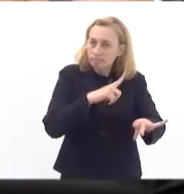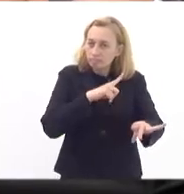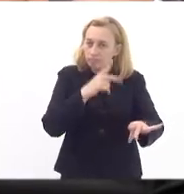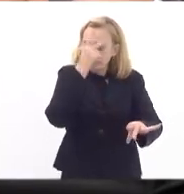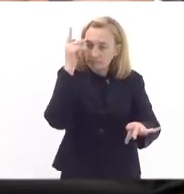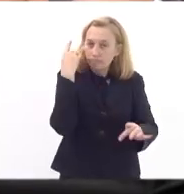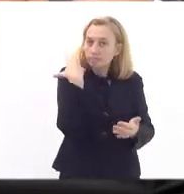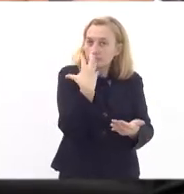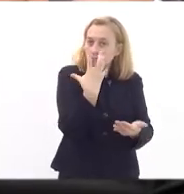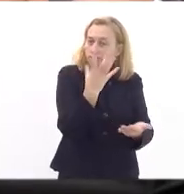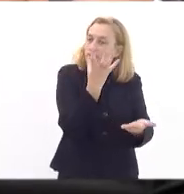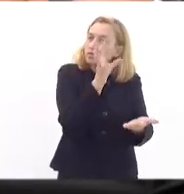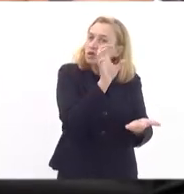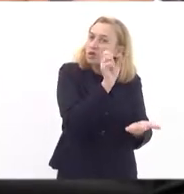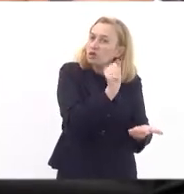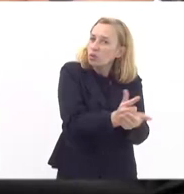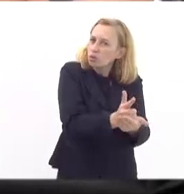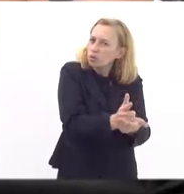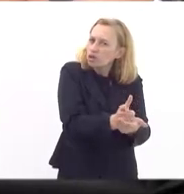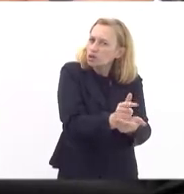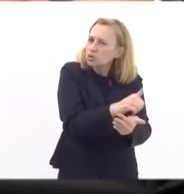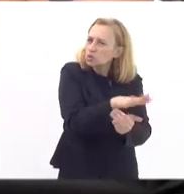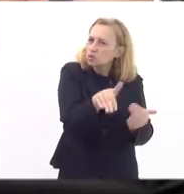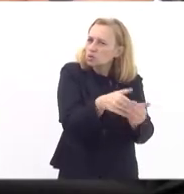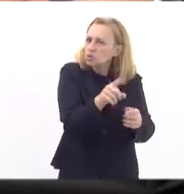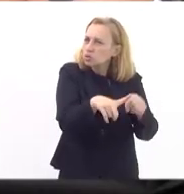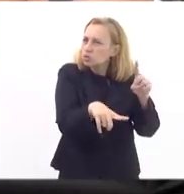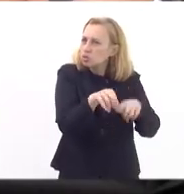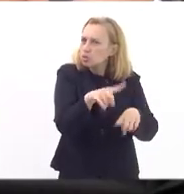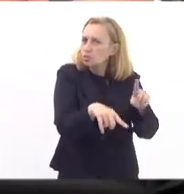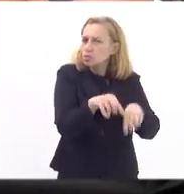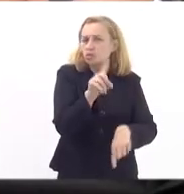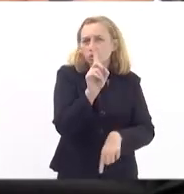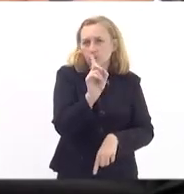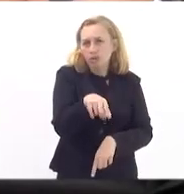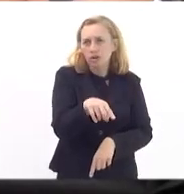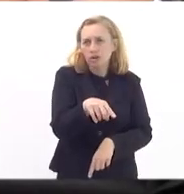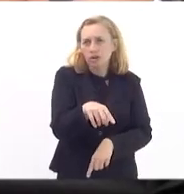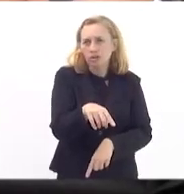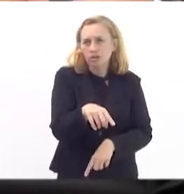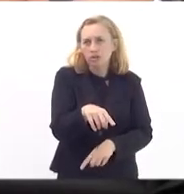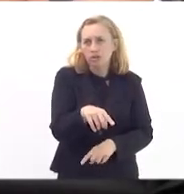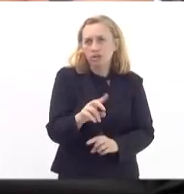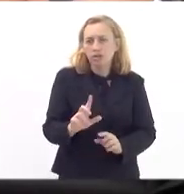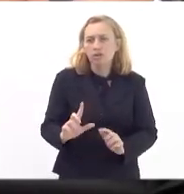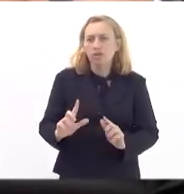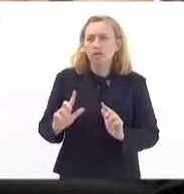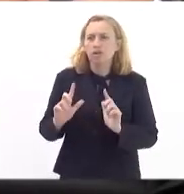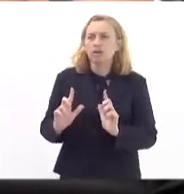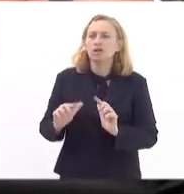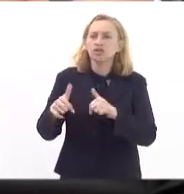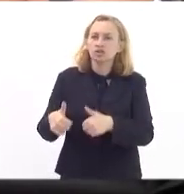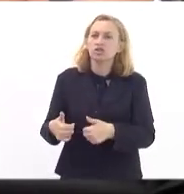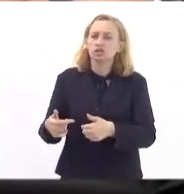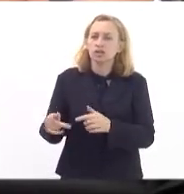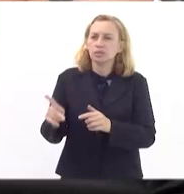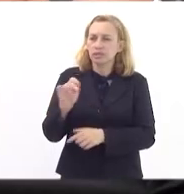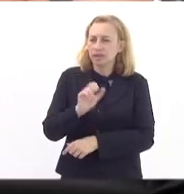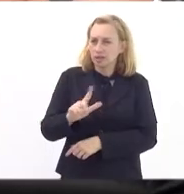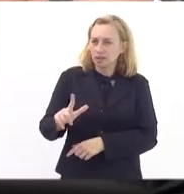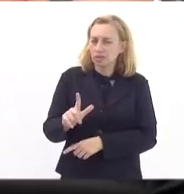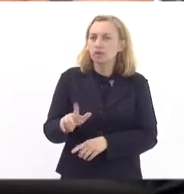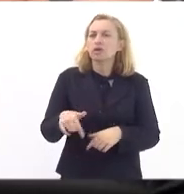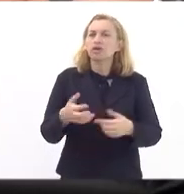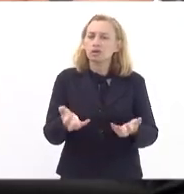alguém que compra esse material né então ela é economicamente viável a realização desse tipo penal e